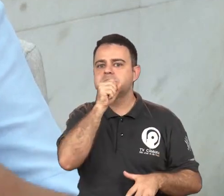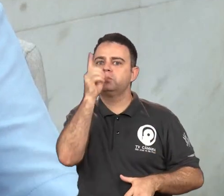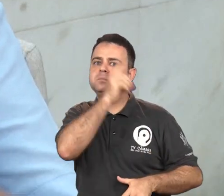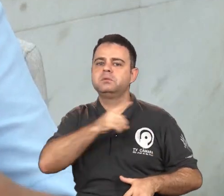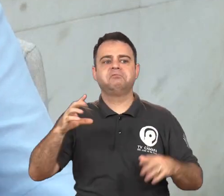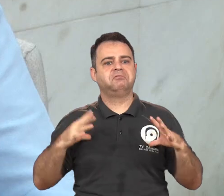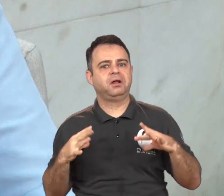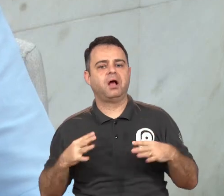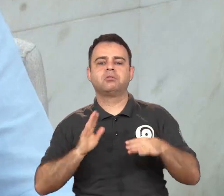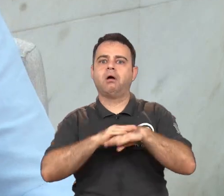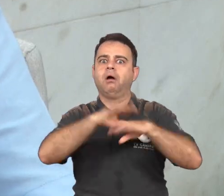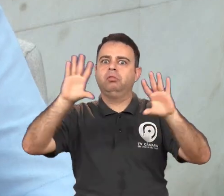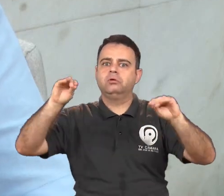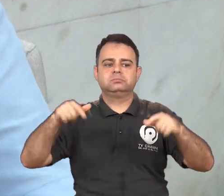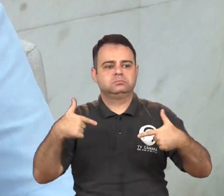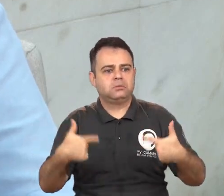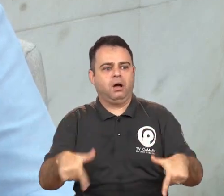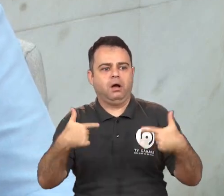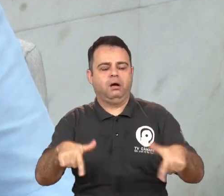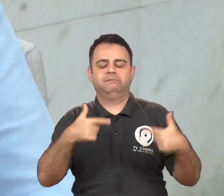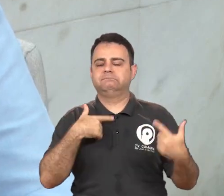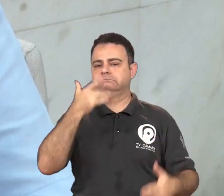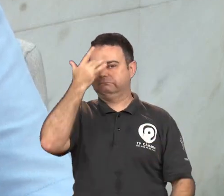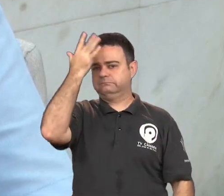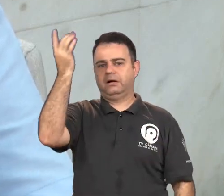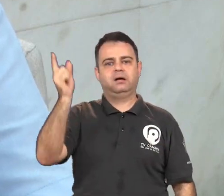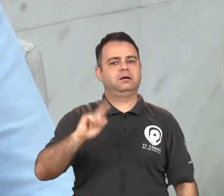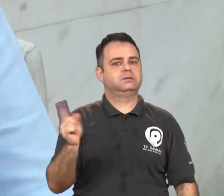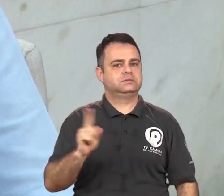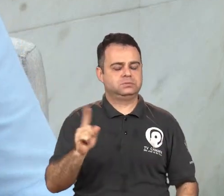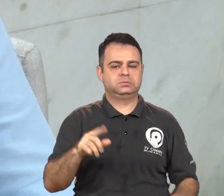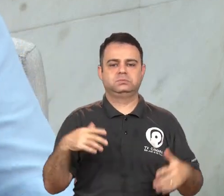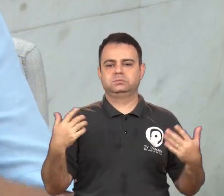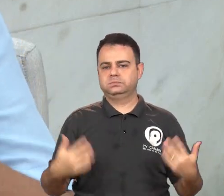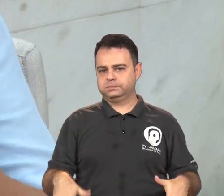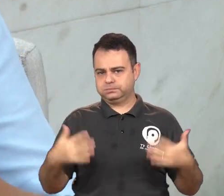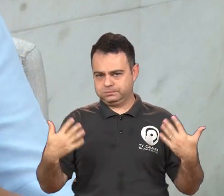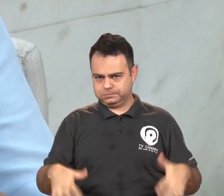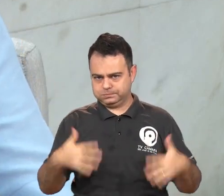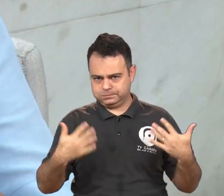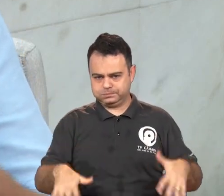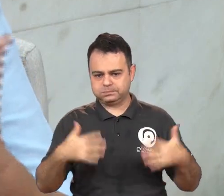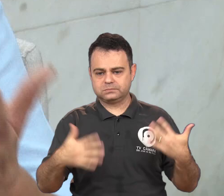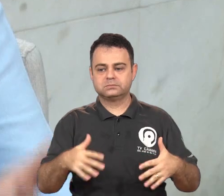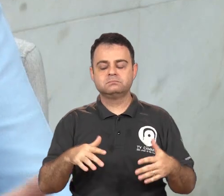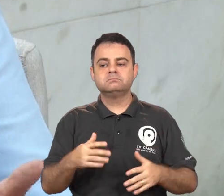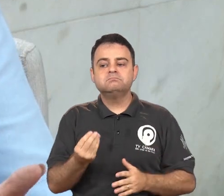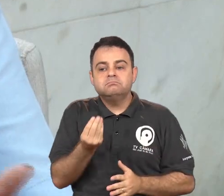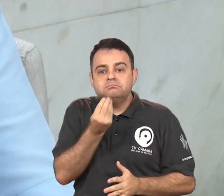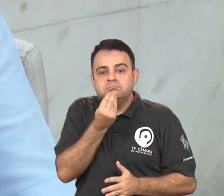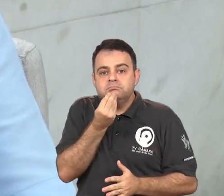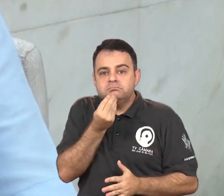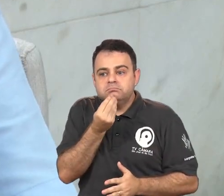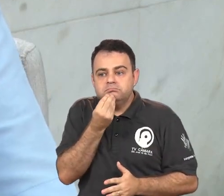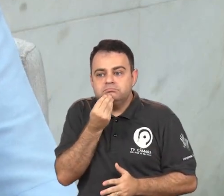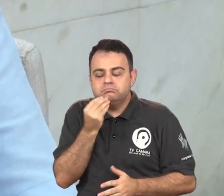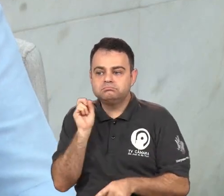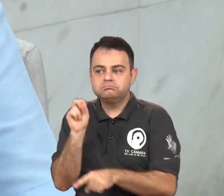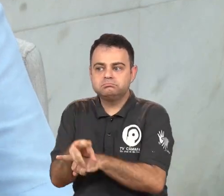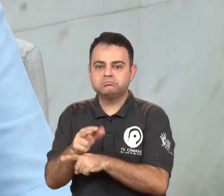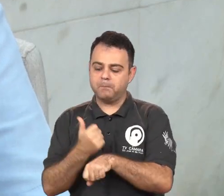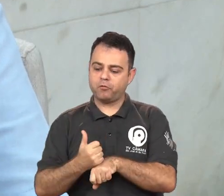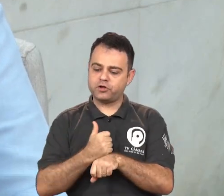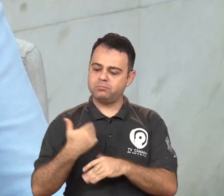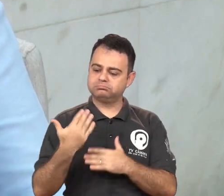domingo, feriado, trabalha à noite, mas a gente tem a oportunidade de também crescer